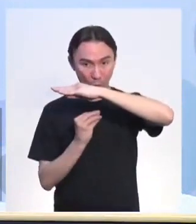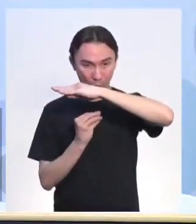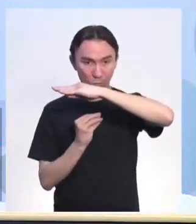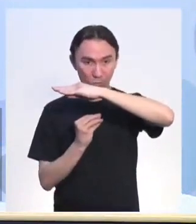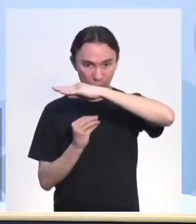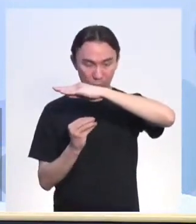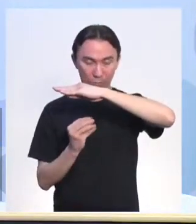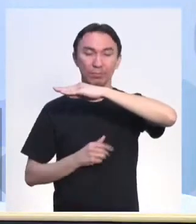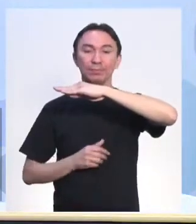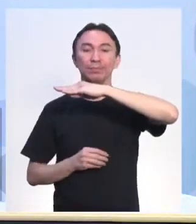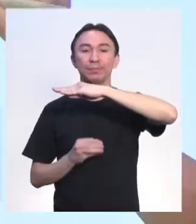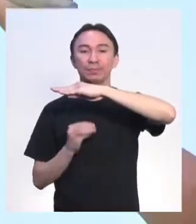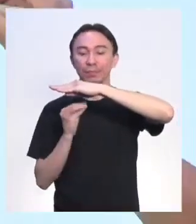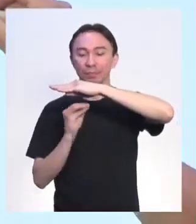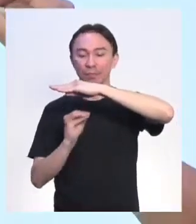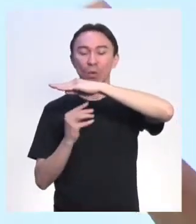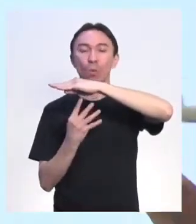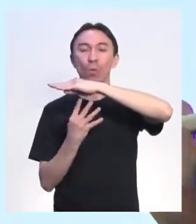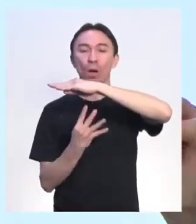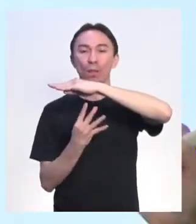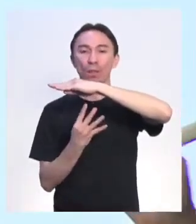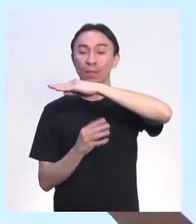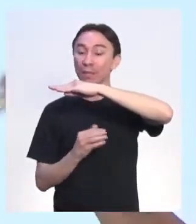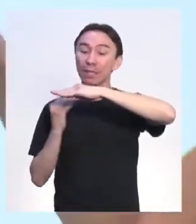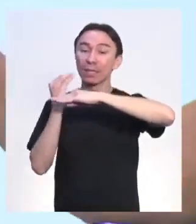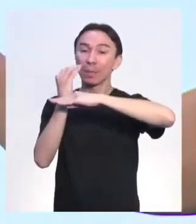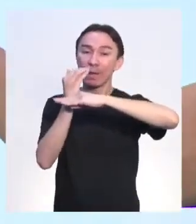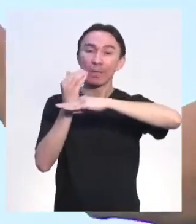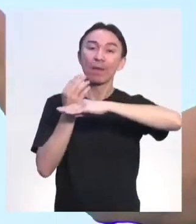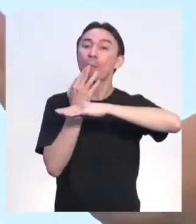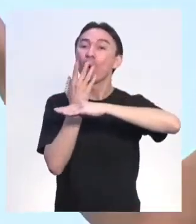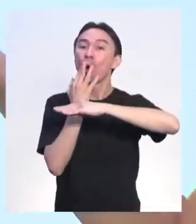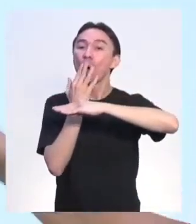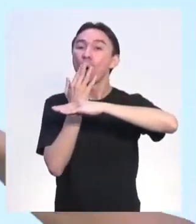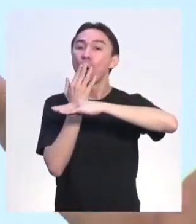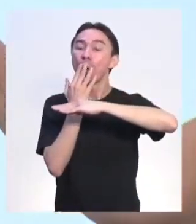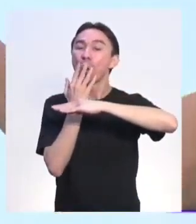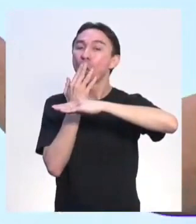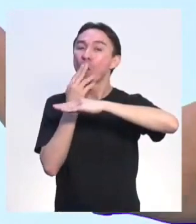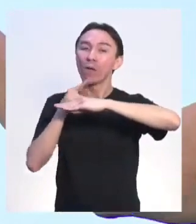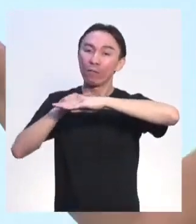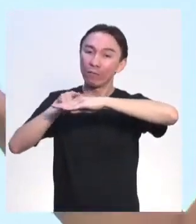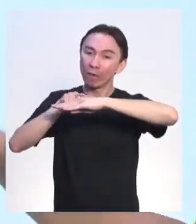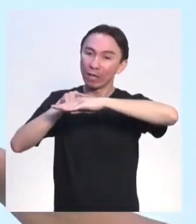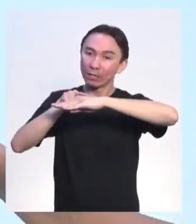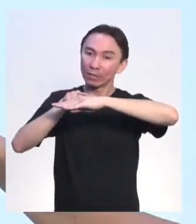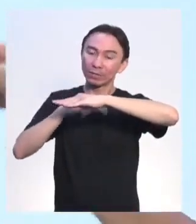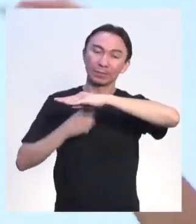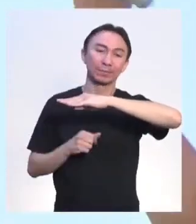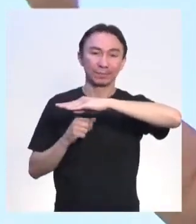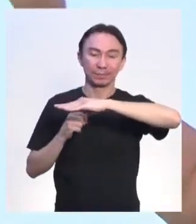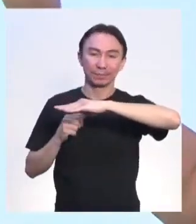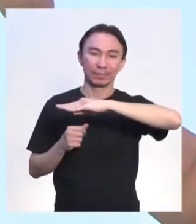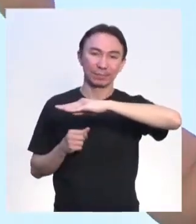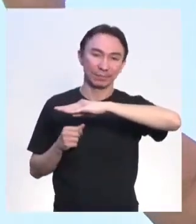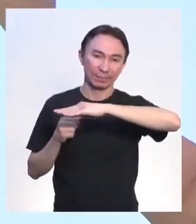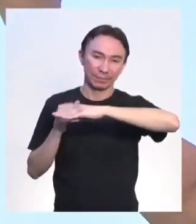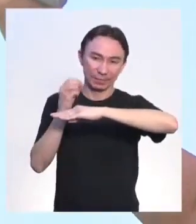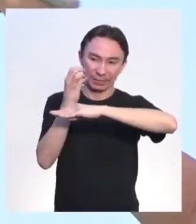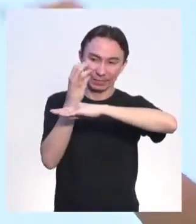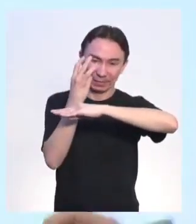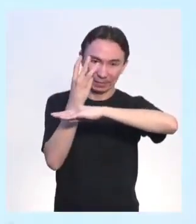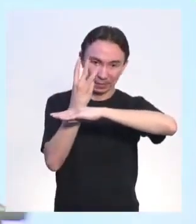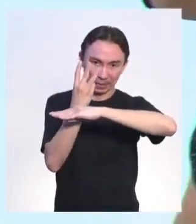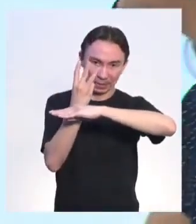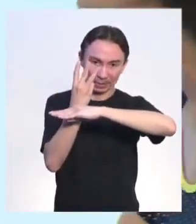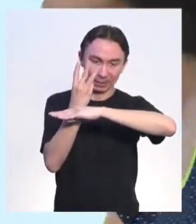do inteiro, 4. E em cima, o total de quadradinhos pintados de verde,